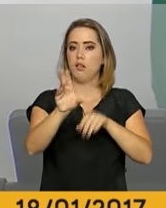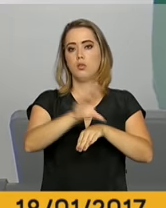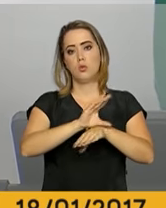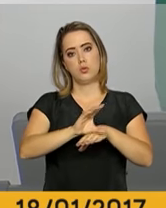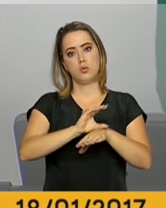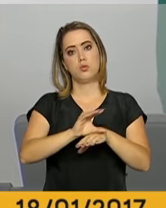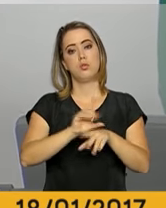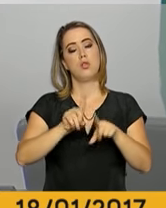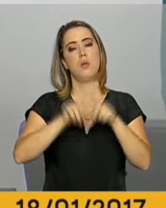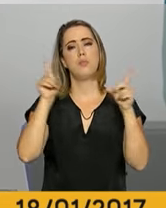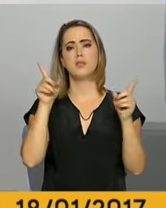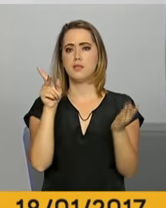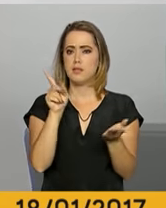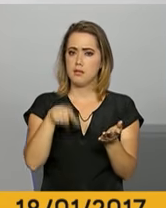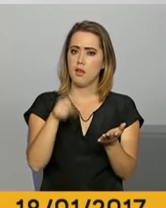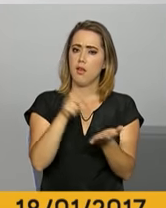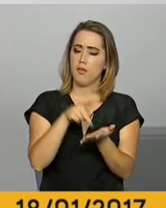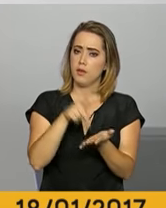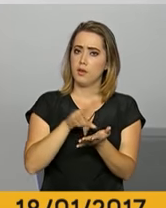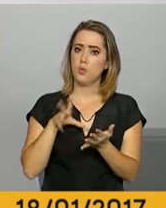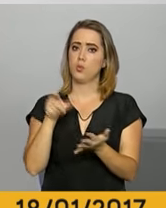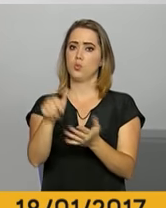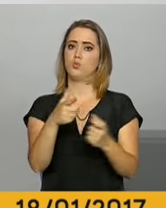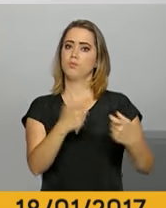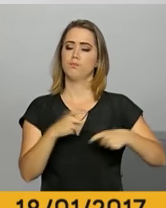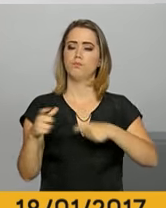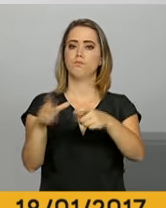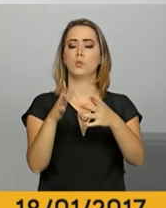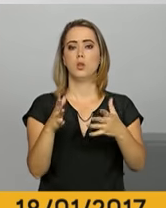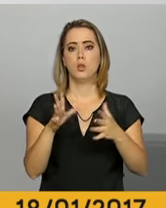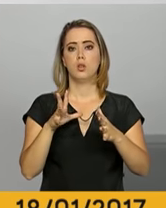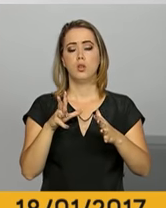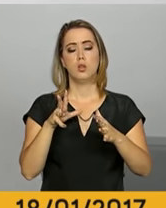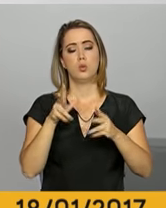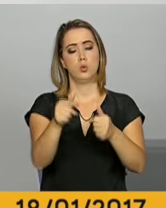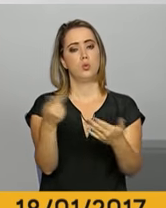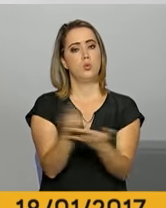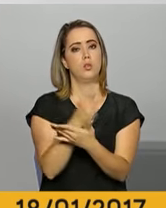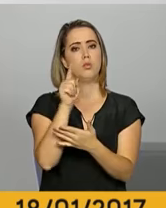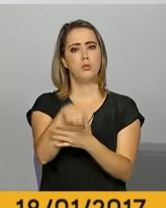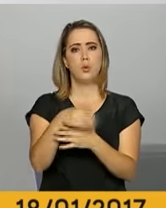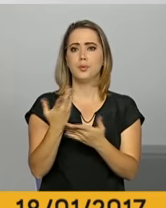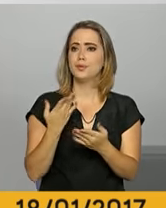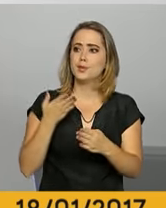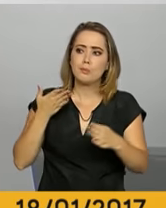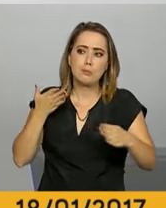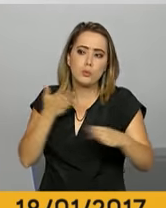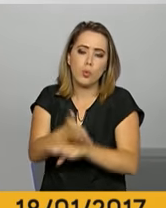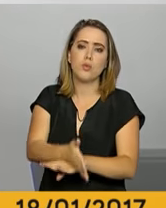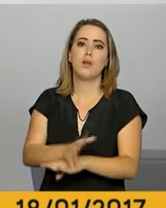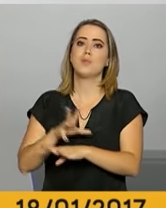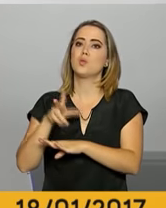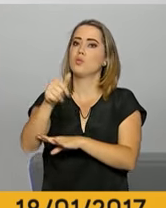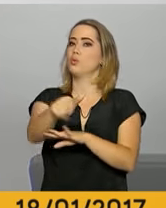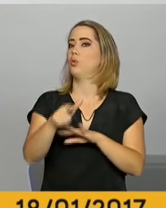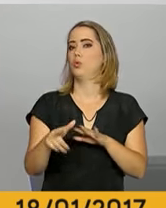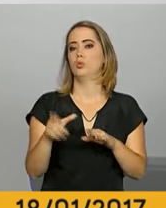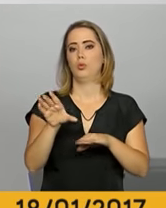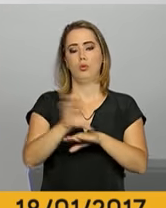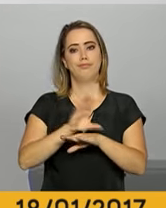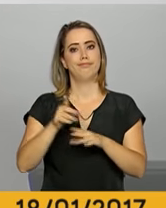que esses movimentos todos ultrapassaram as fronteiras físicas e jurídicas dos